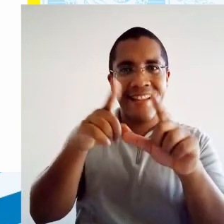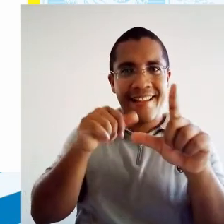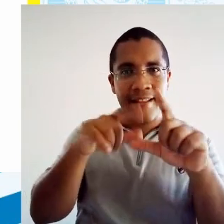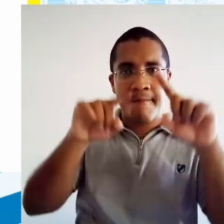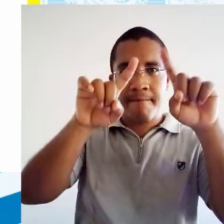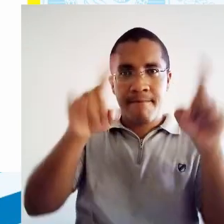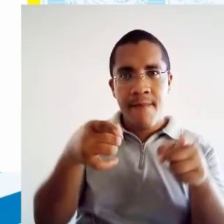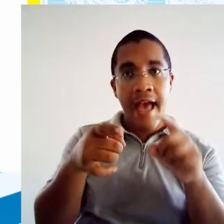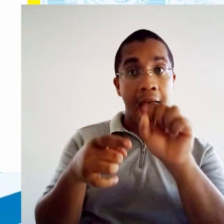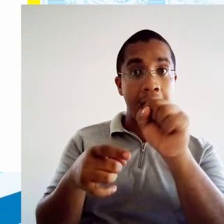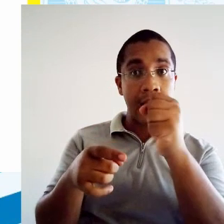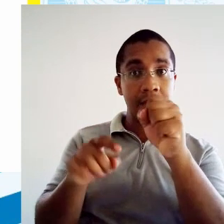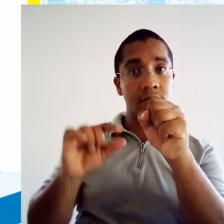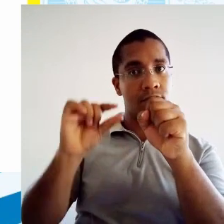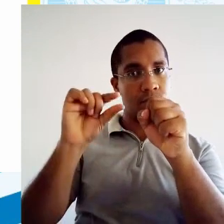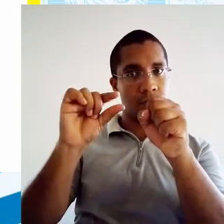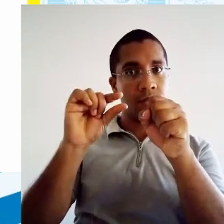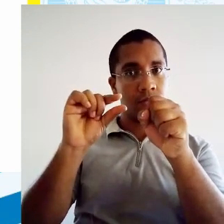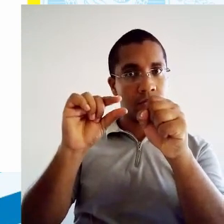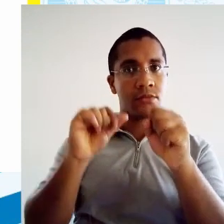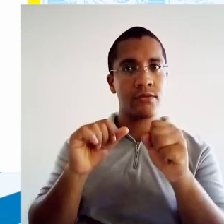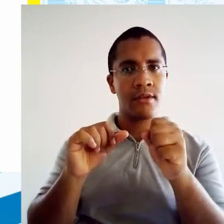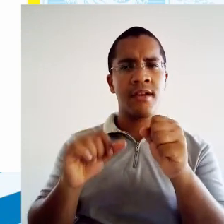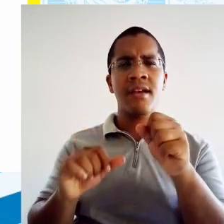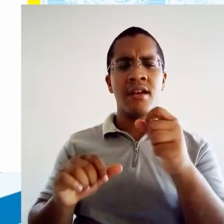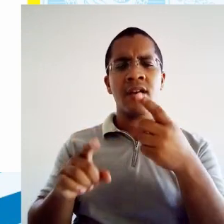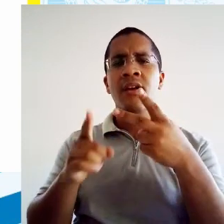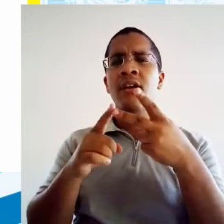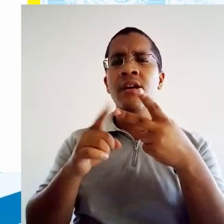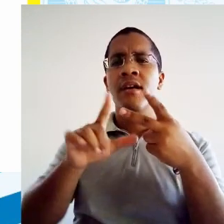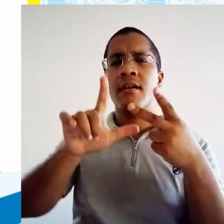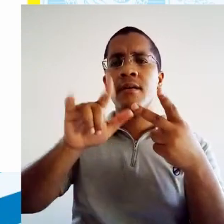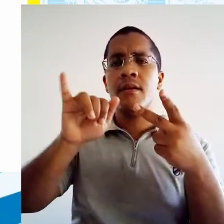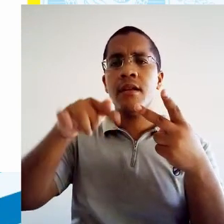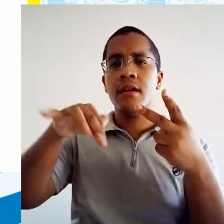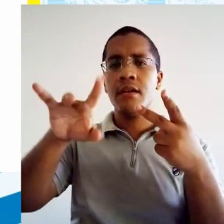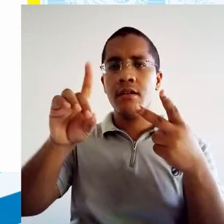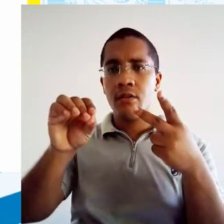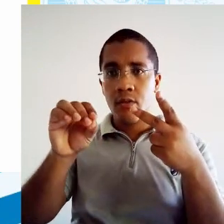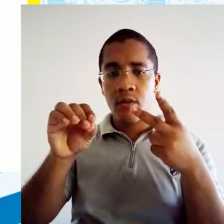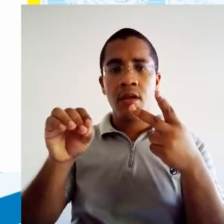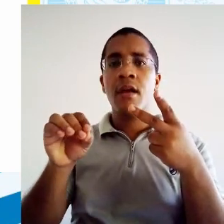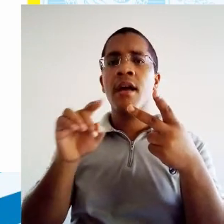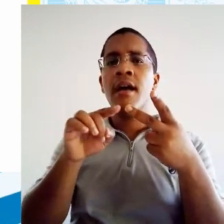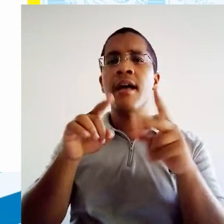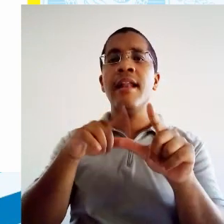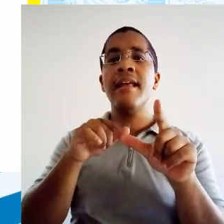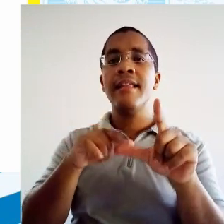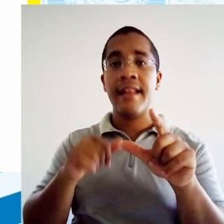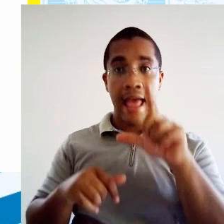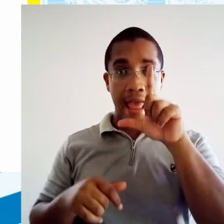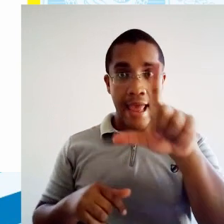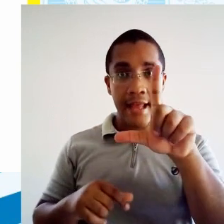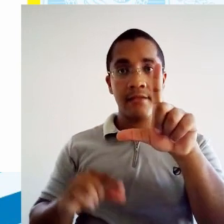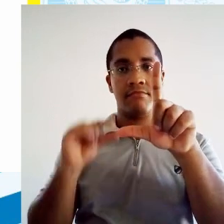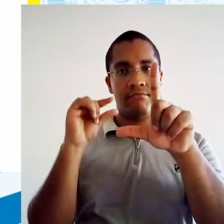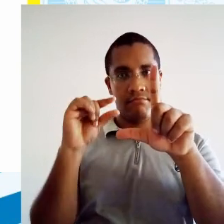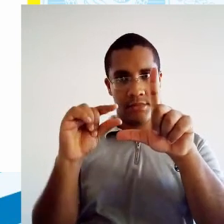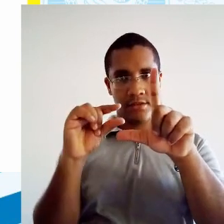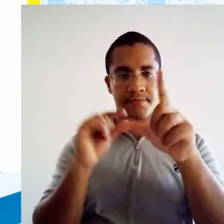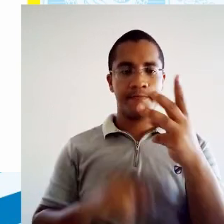S e tem que ser minúsculo. Líquido, a representação é a letra L, sendo